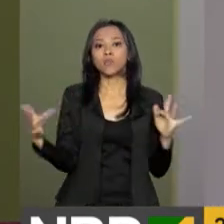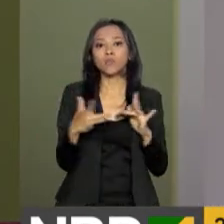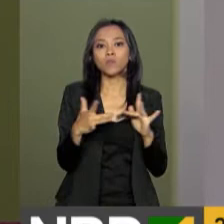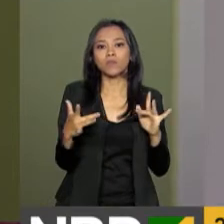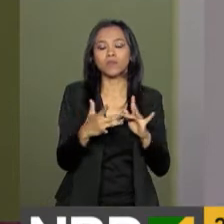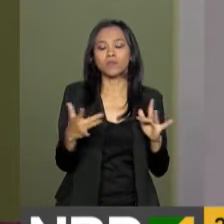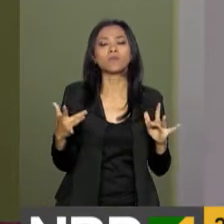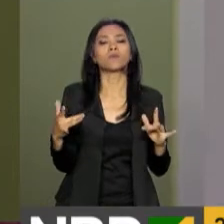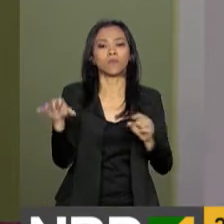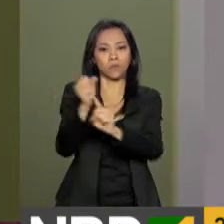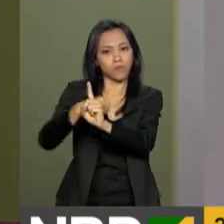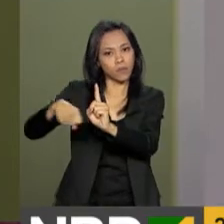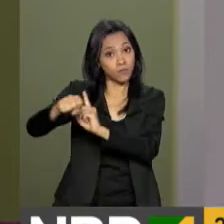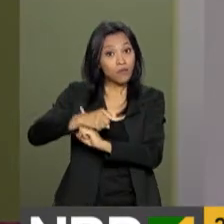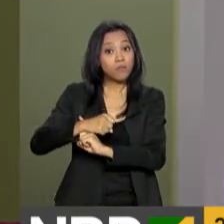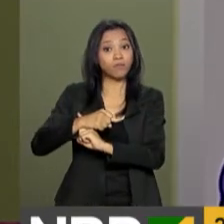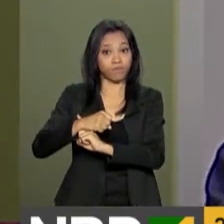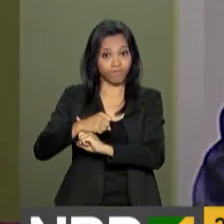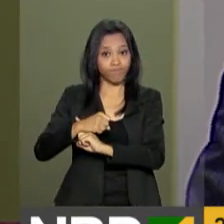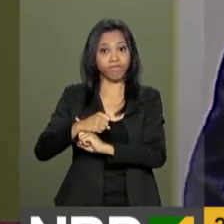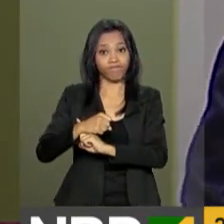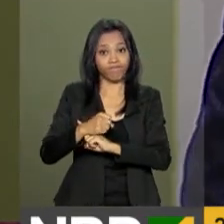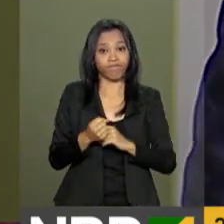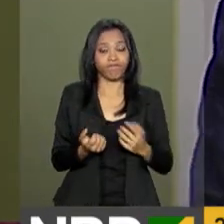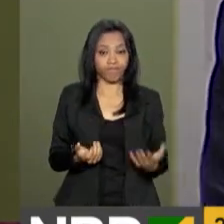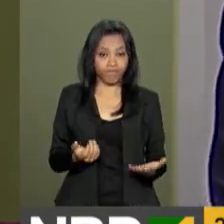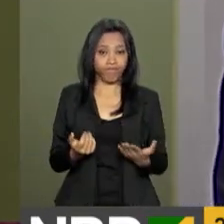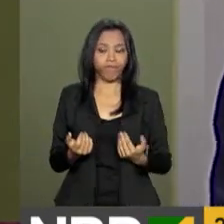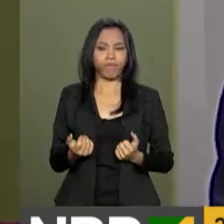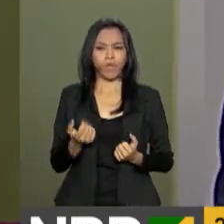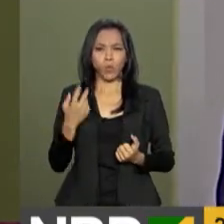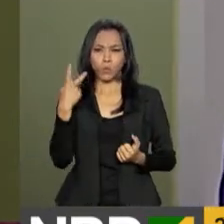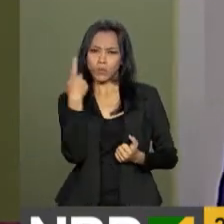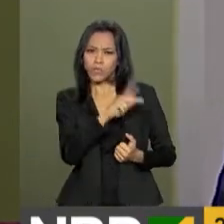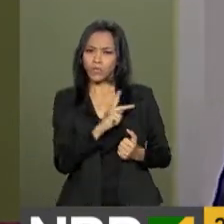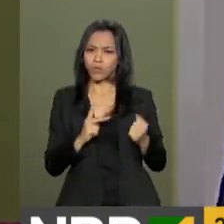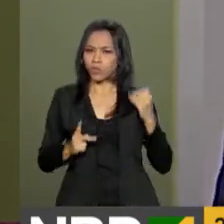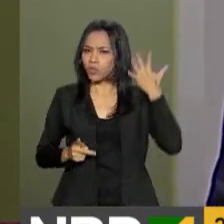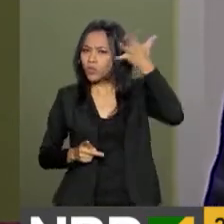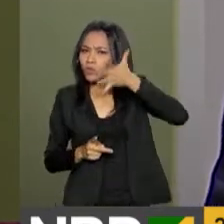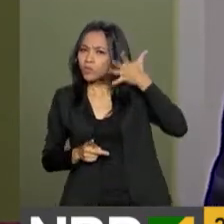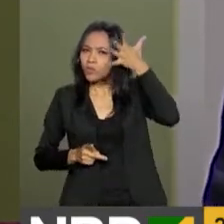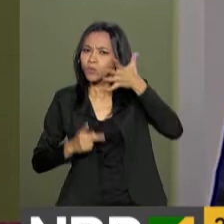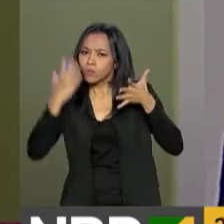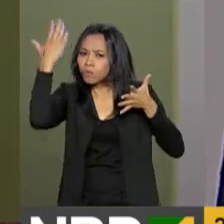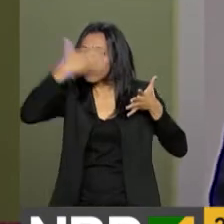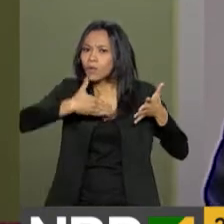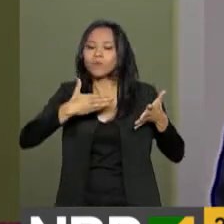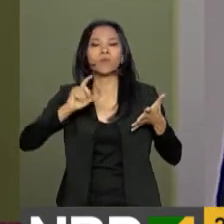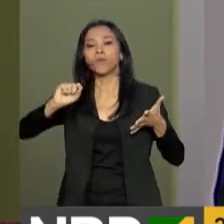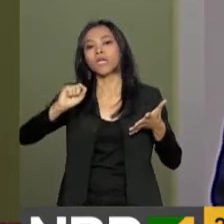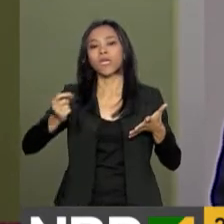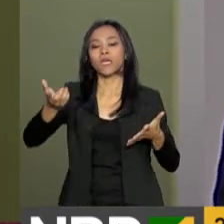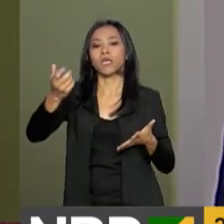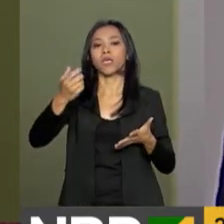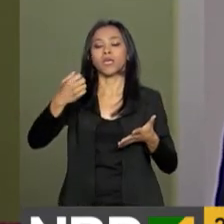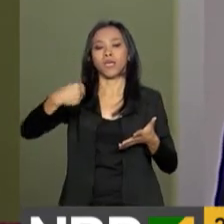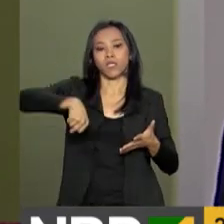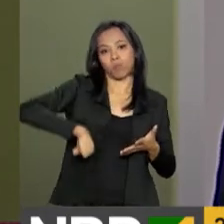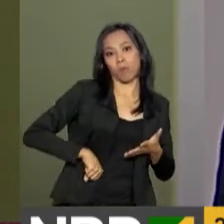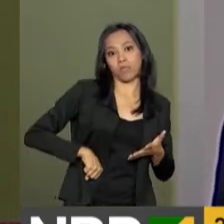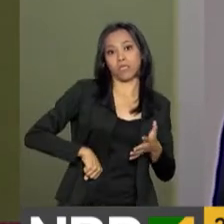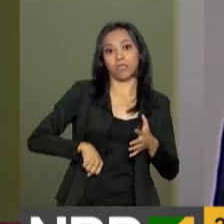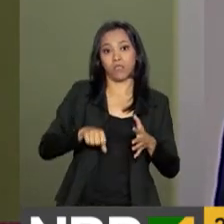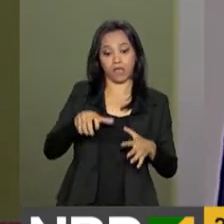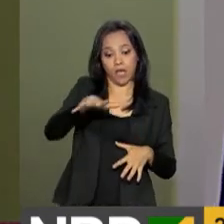sociedade não é o seu o seu o seu discurso mostra que a diplomacia não deve restringir